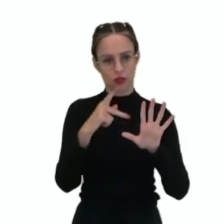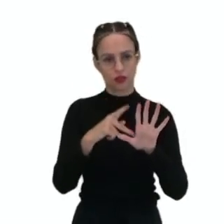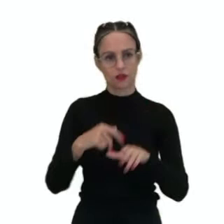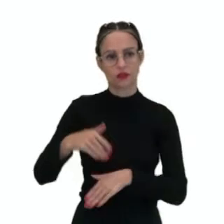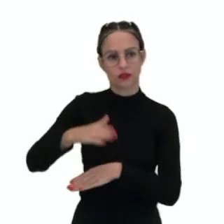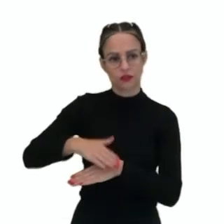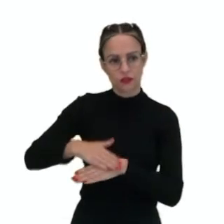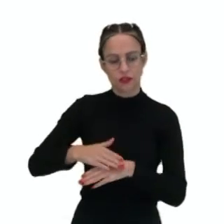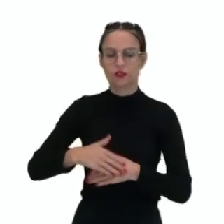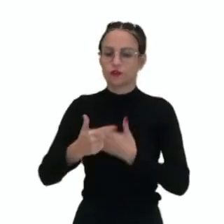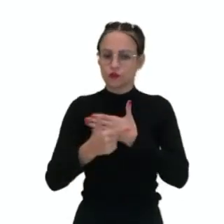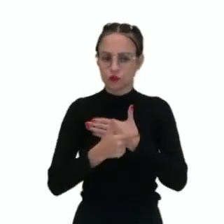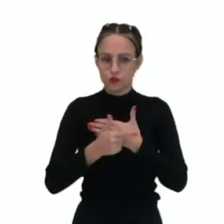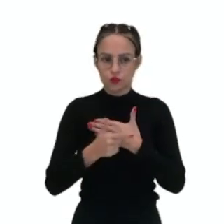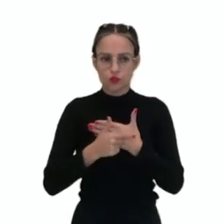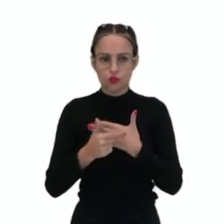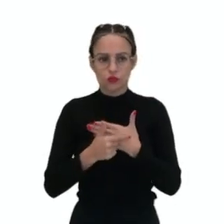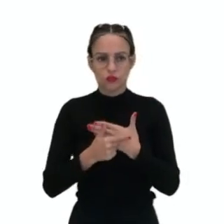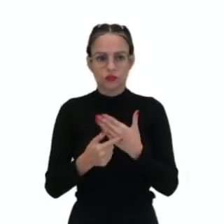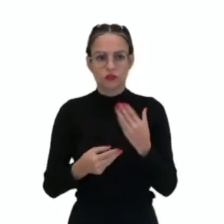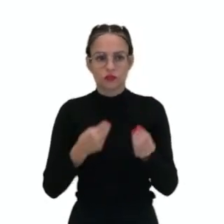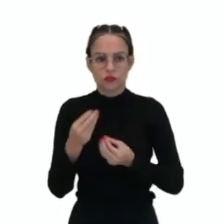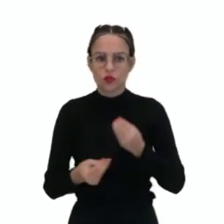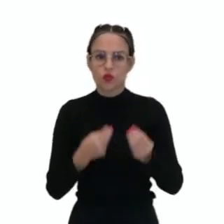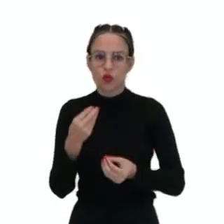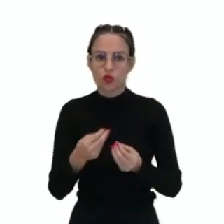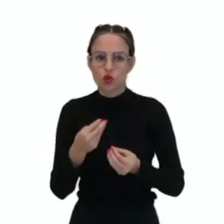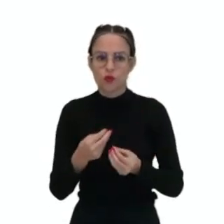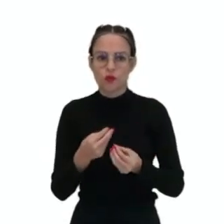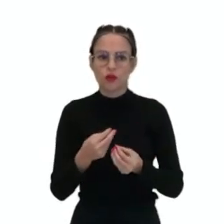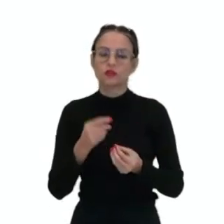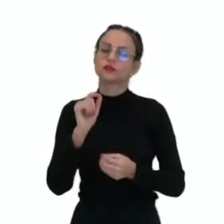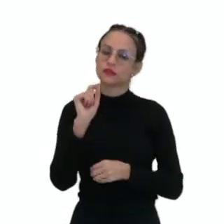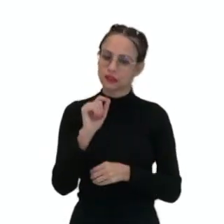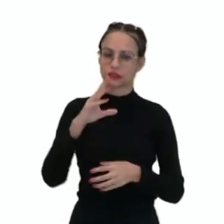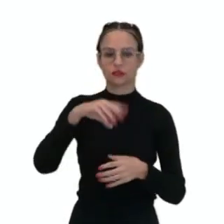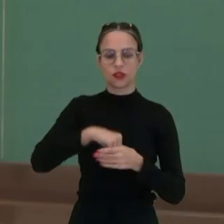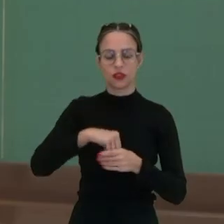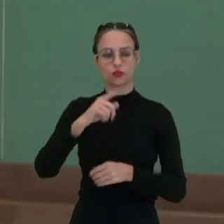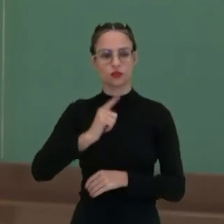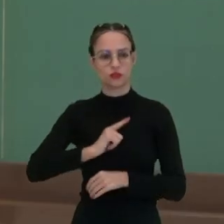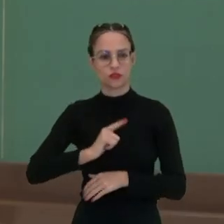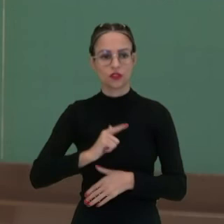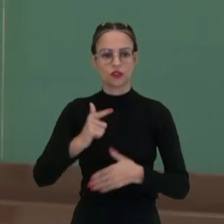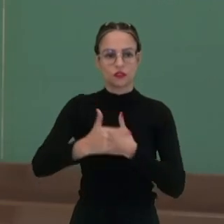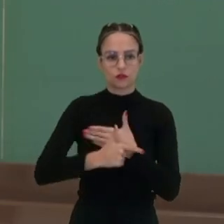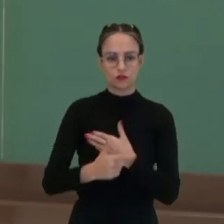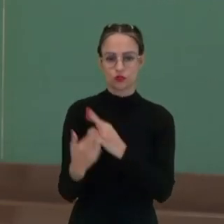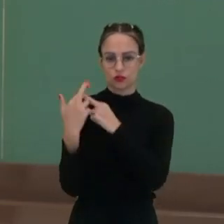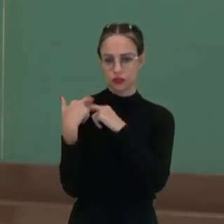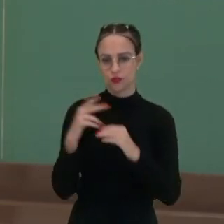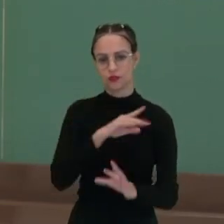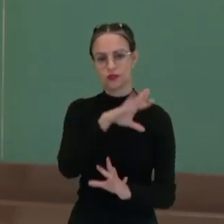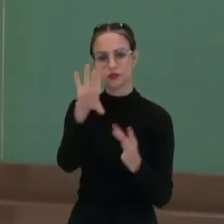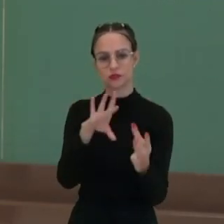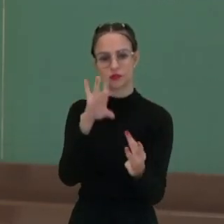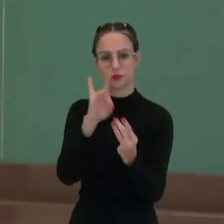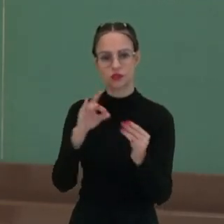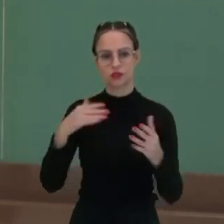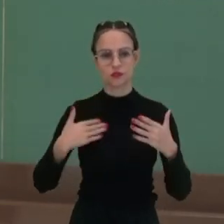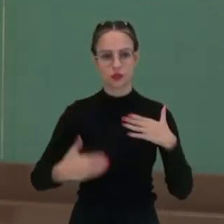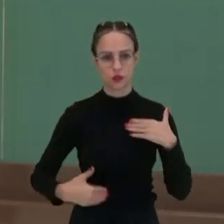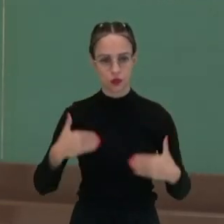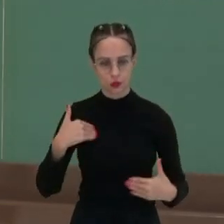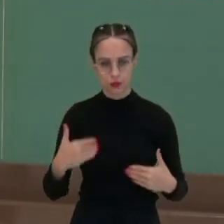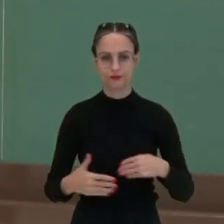desempenha as funções, né? Então, cada parte ali desempenha funções específicas do nosso